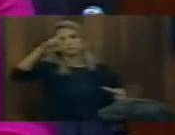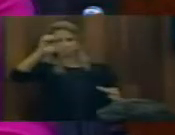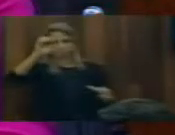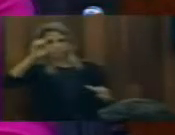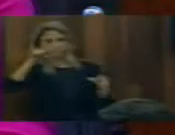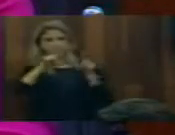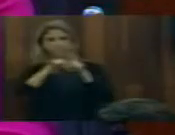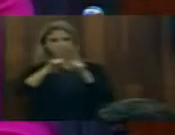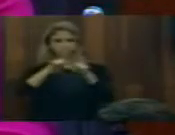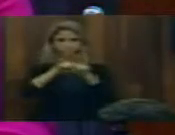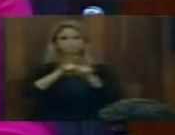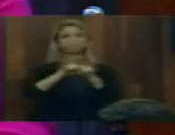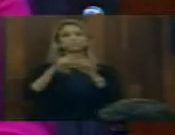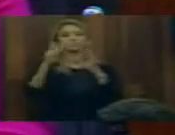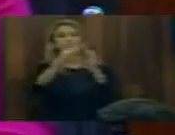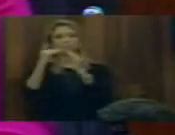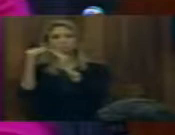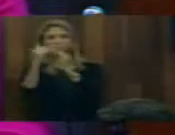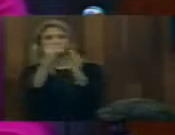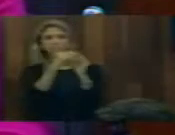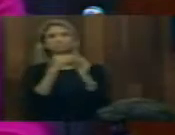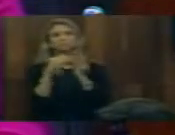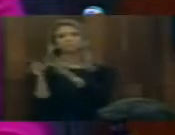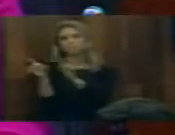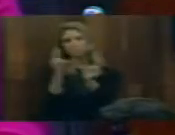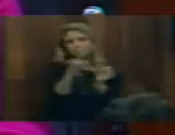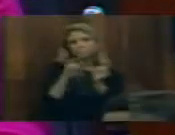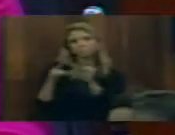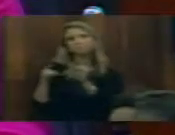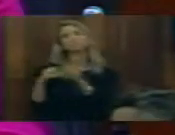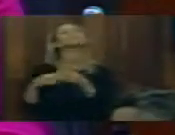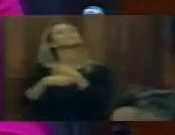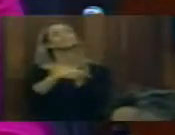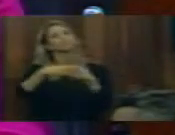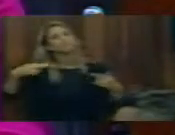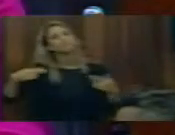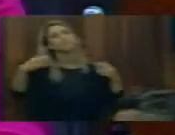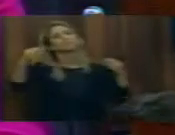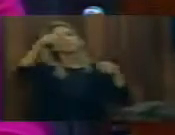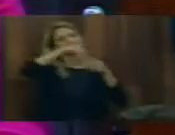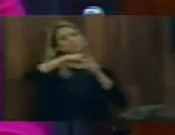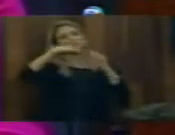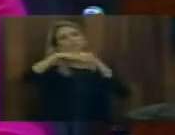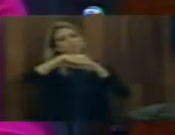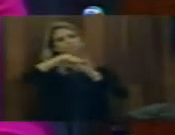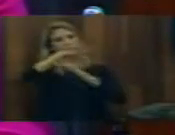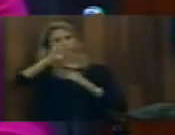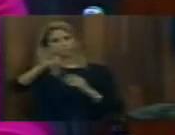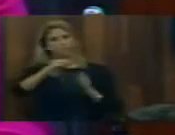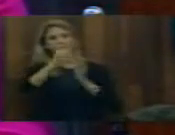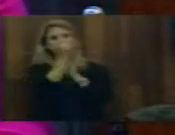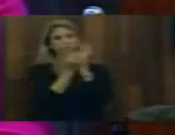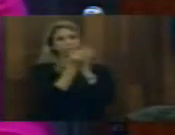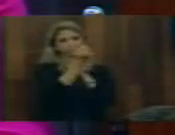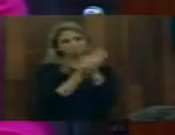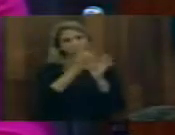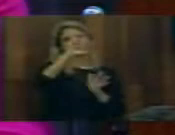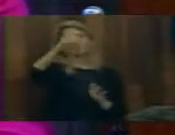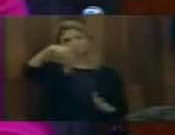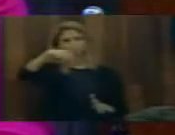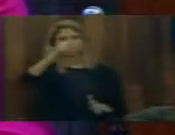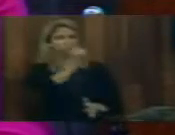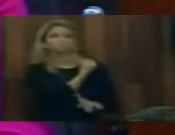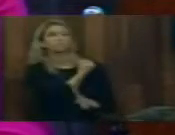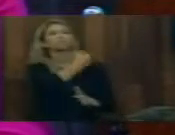concessionárias, imobiliárias e instituições financeiras situadas no município de Cabo Frio e da outras providências. Ofício GAPRE, CM,